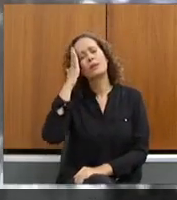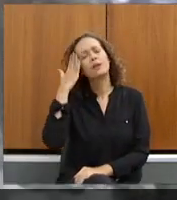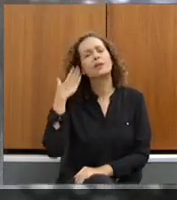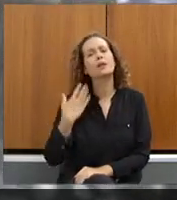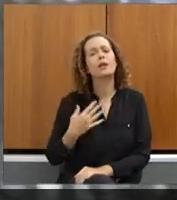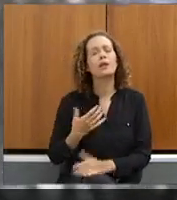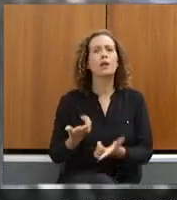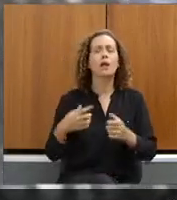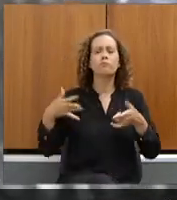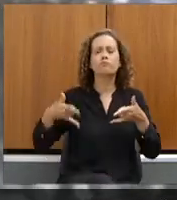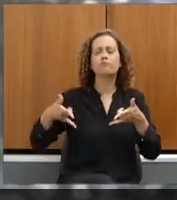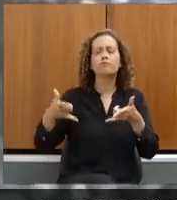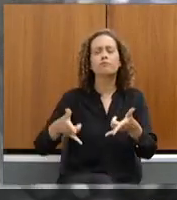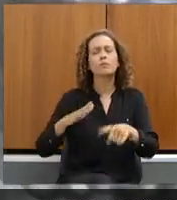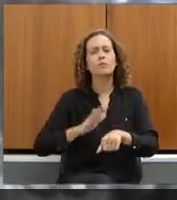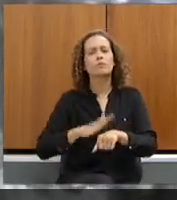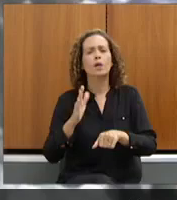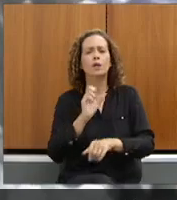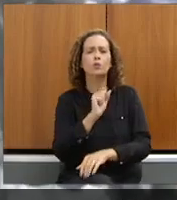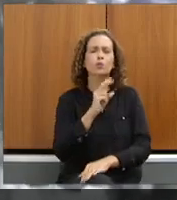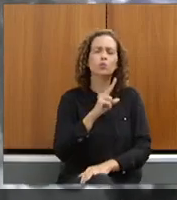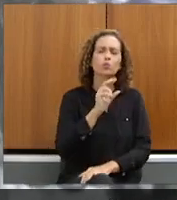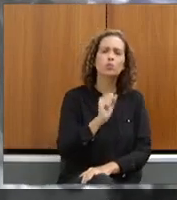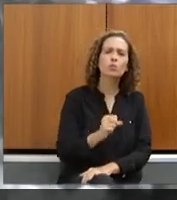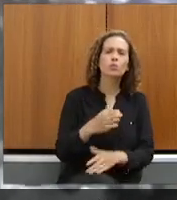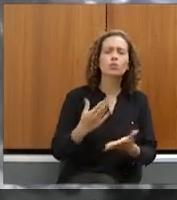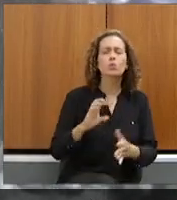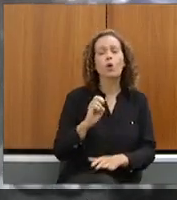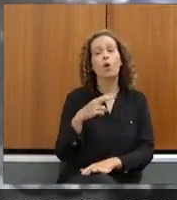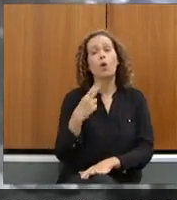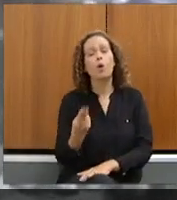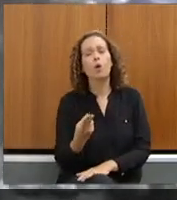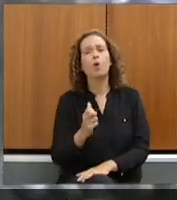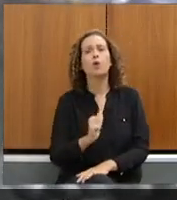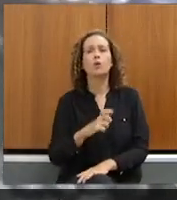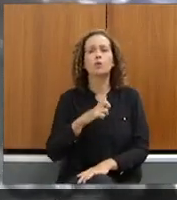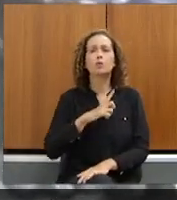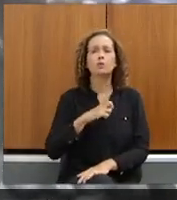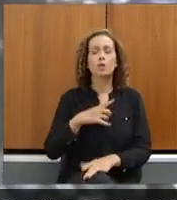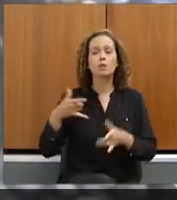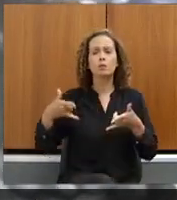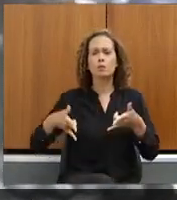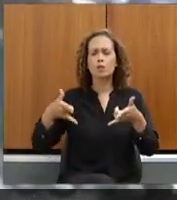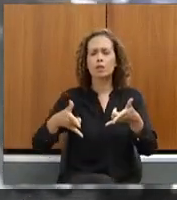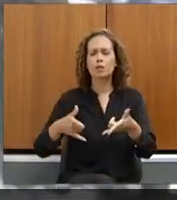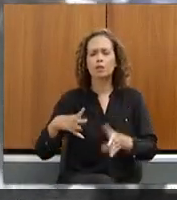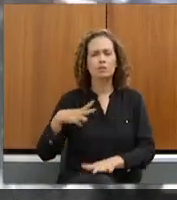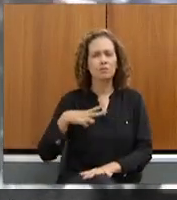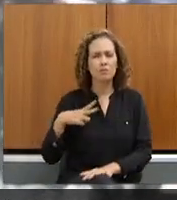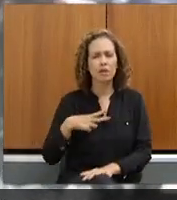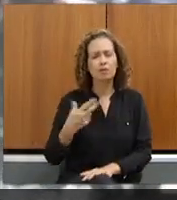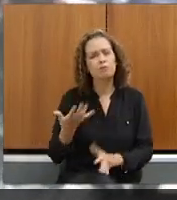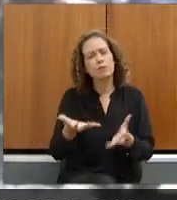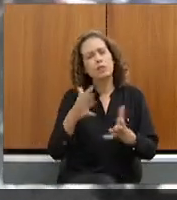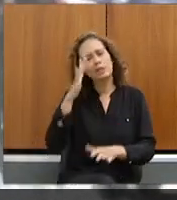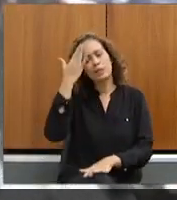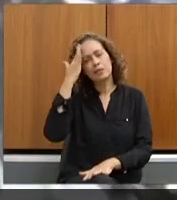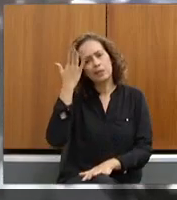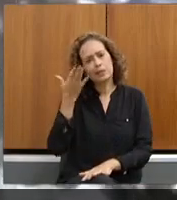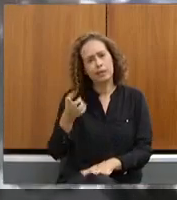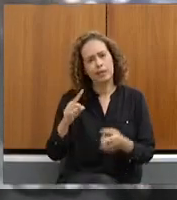IBGE ampliar os leitos do SUS só estaria contratando leitos privados eu queria entender mais sobre isso